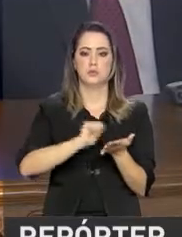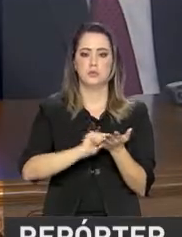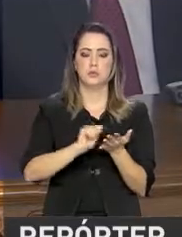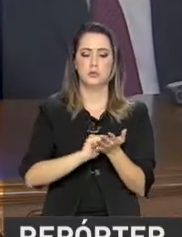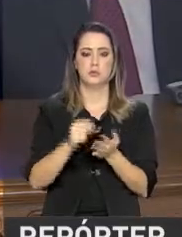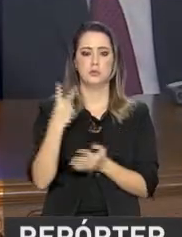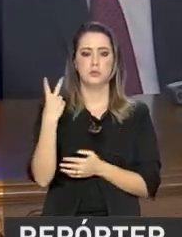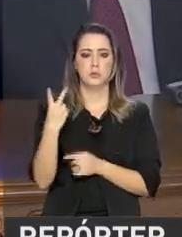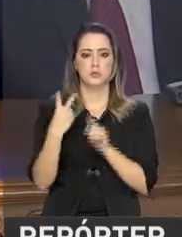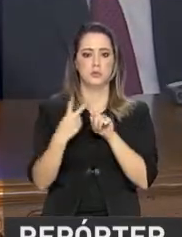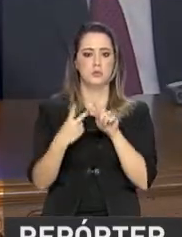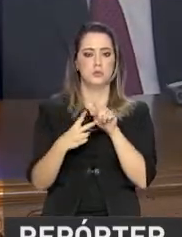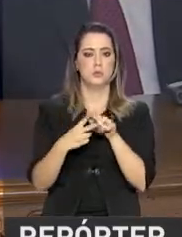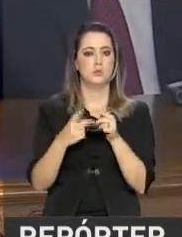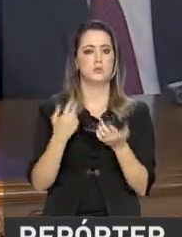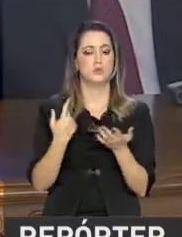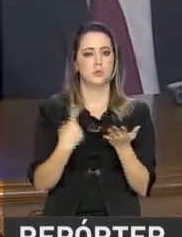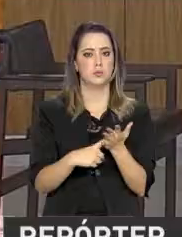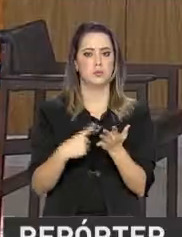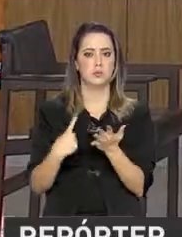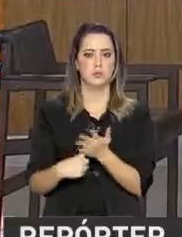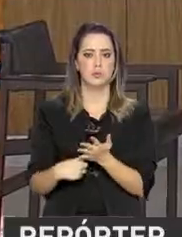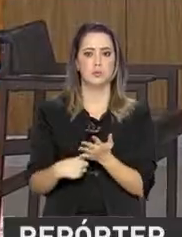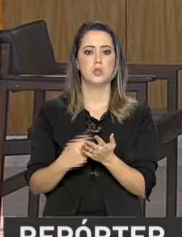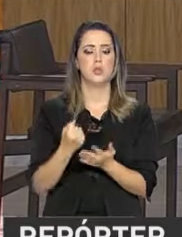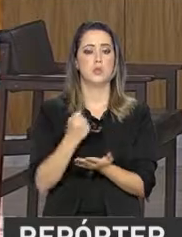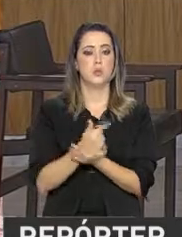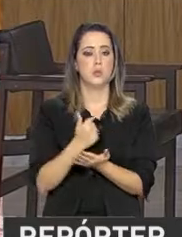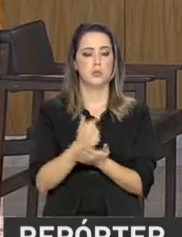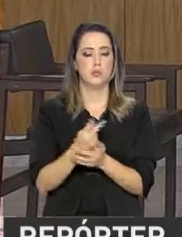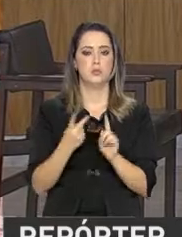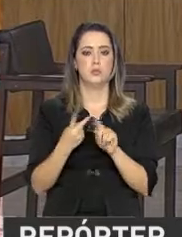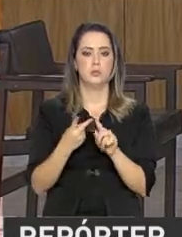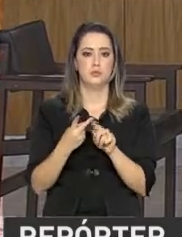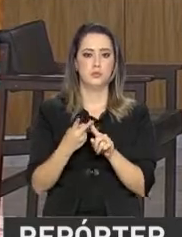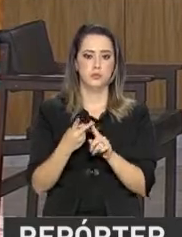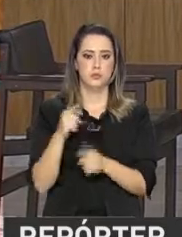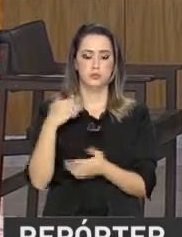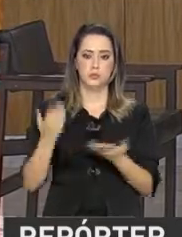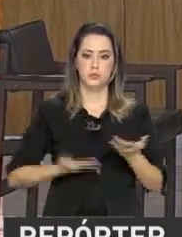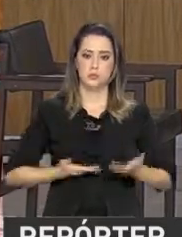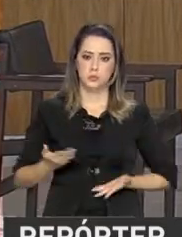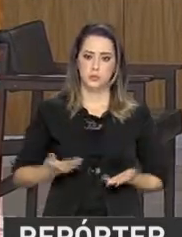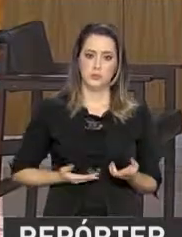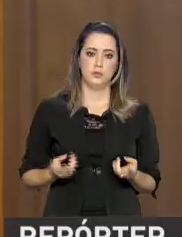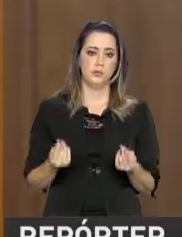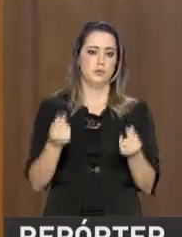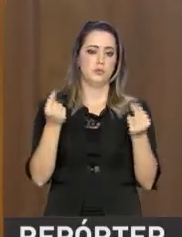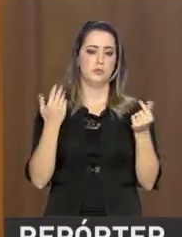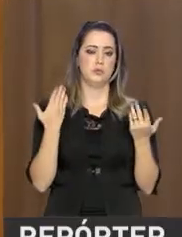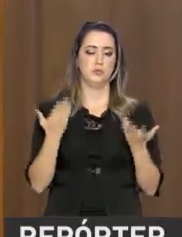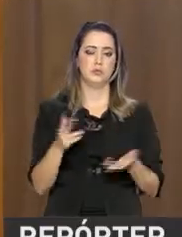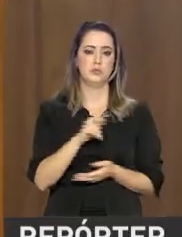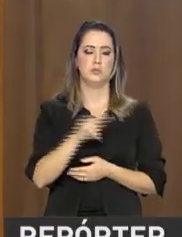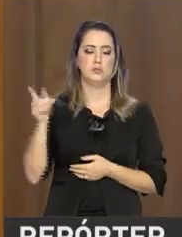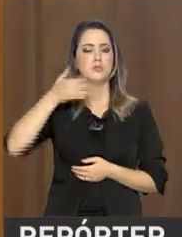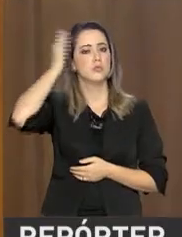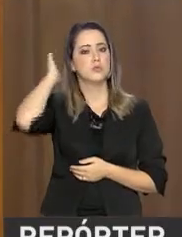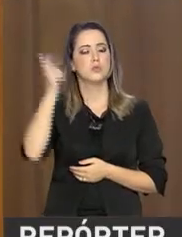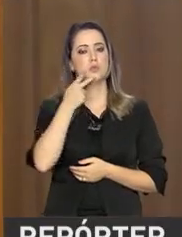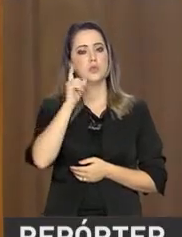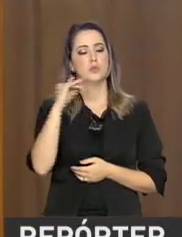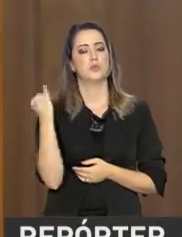mais dois convênios um sobre compras governamentais e outros sobre serviços financeiros michel temer destacou